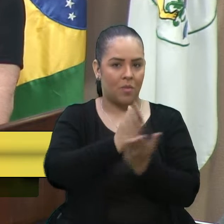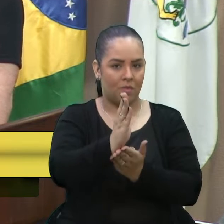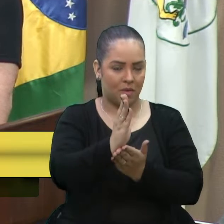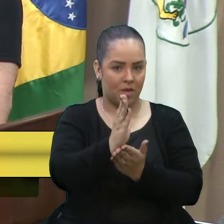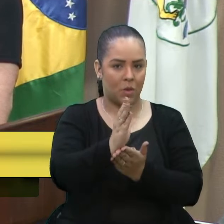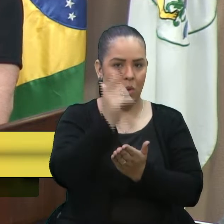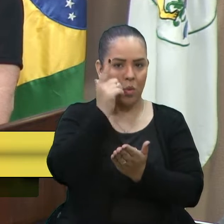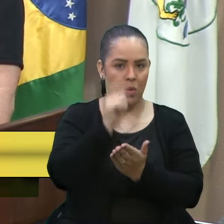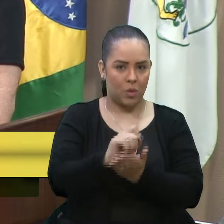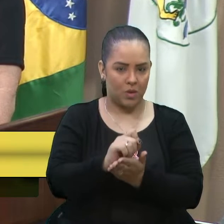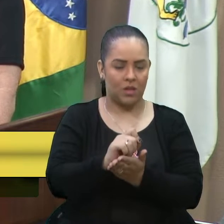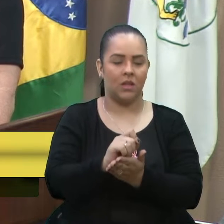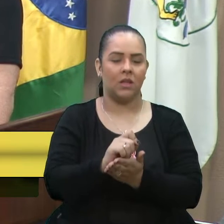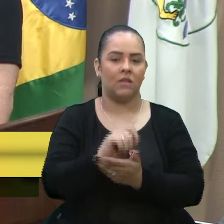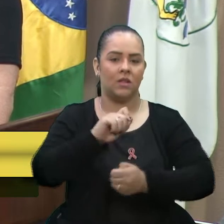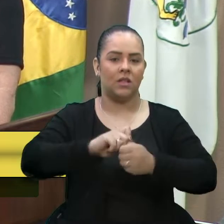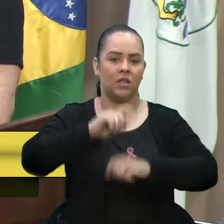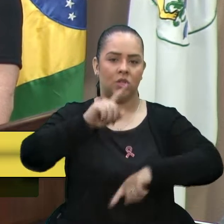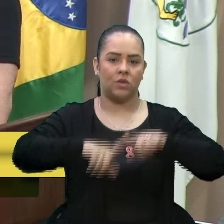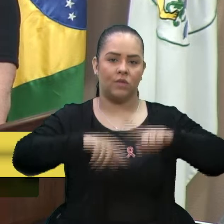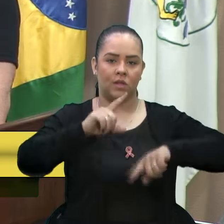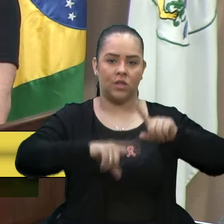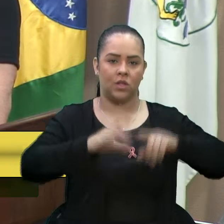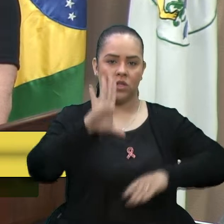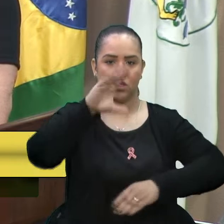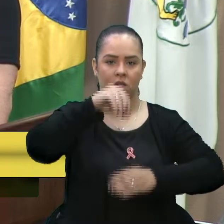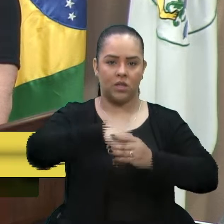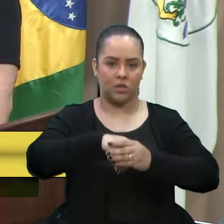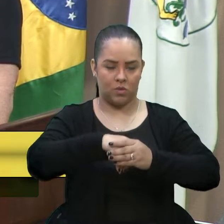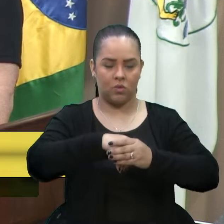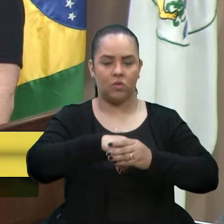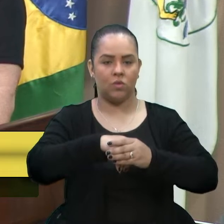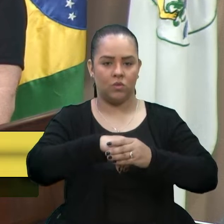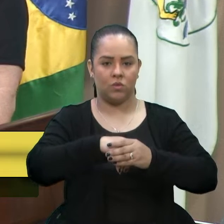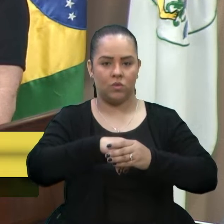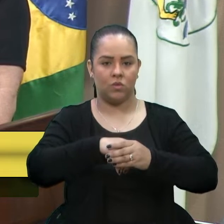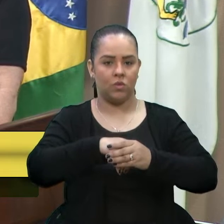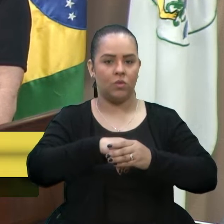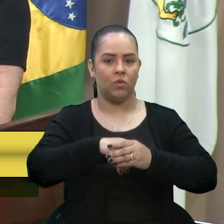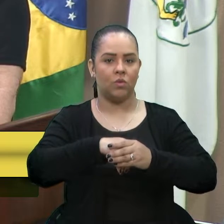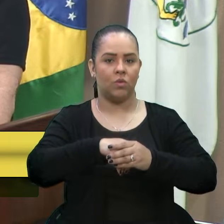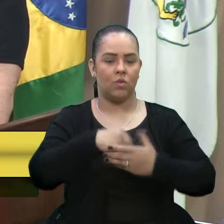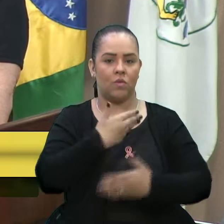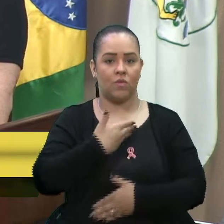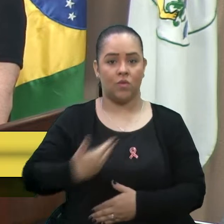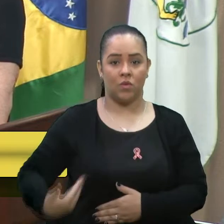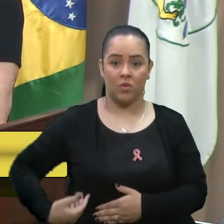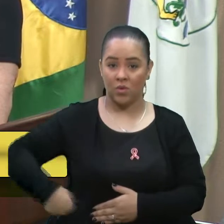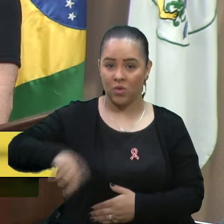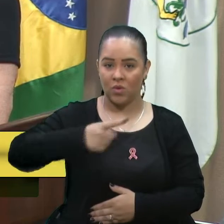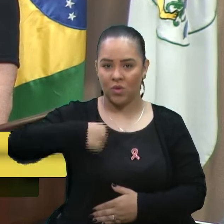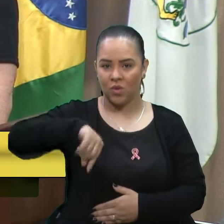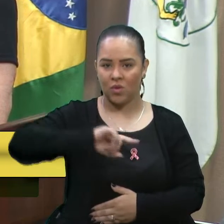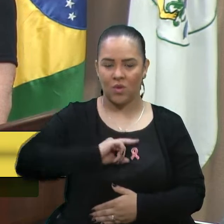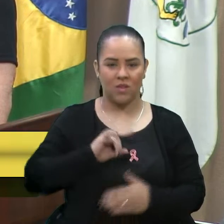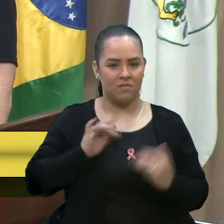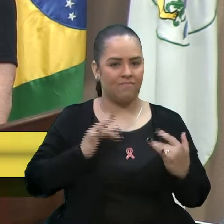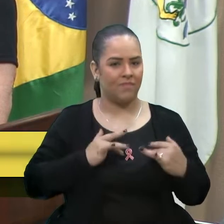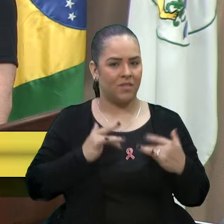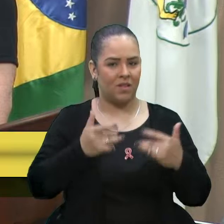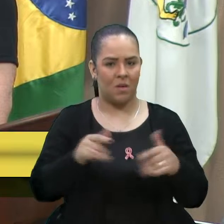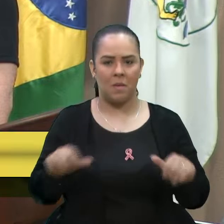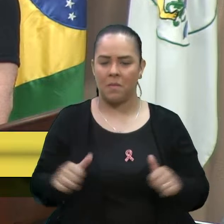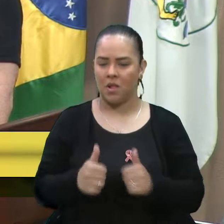e podermos executar uma tarefa no serviço público. Muitos de nós dedicou a seus melhores anos de